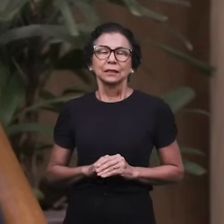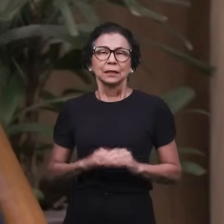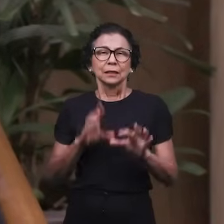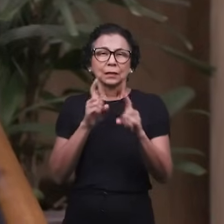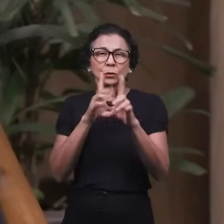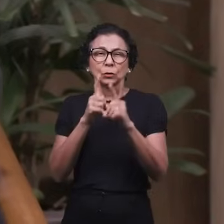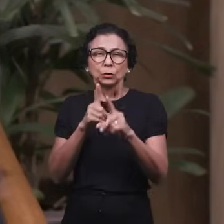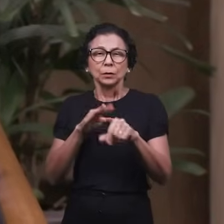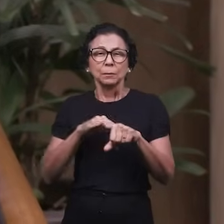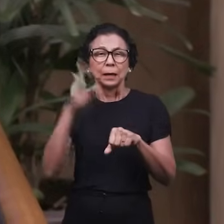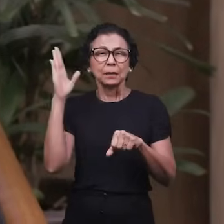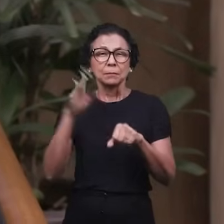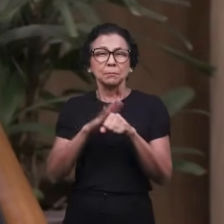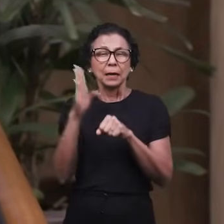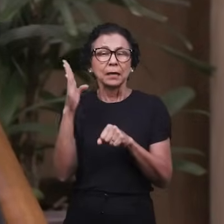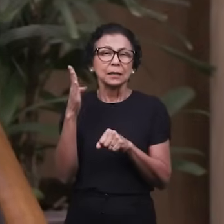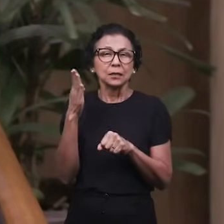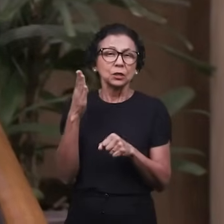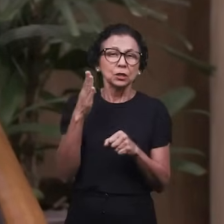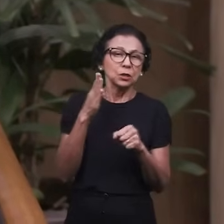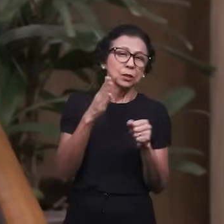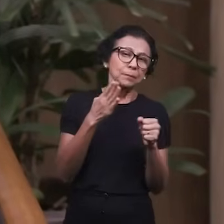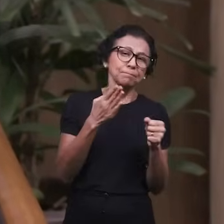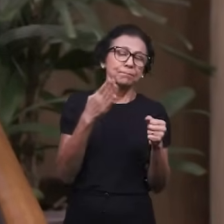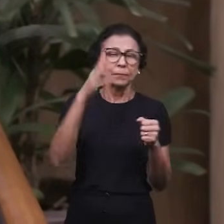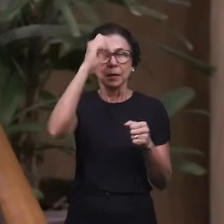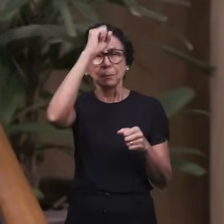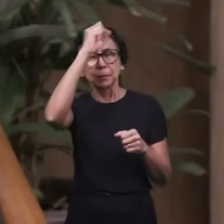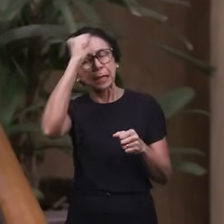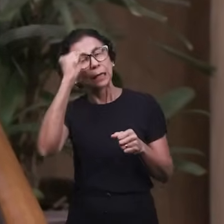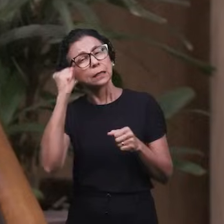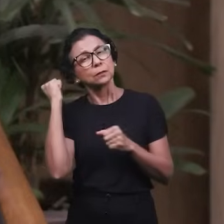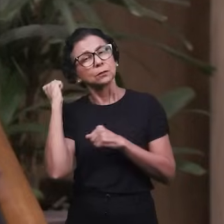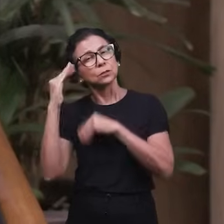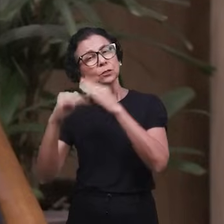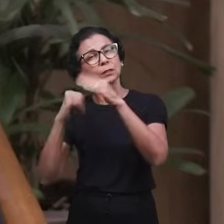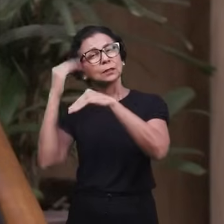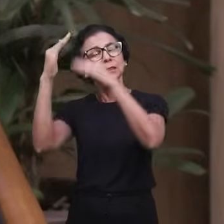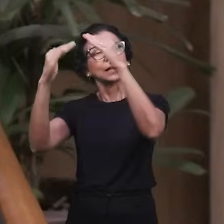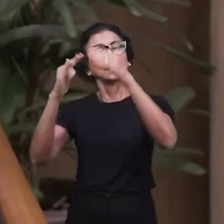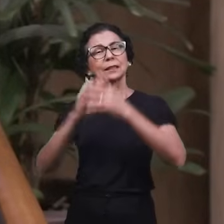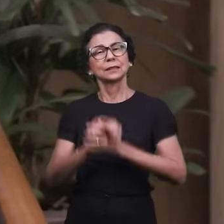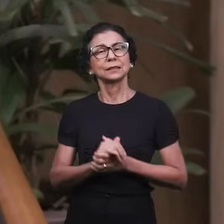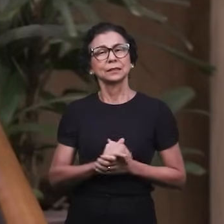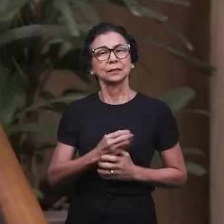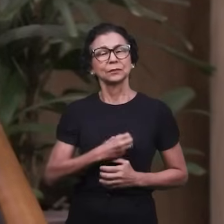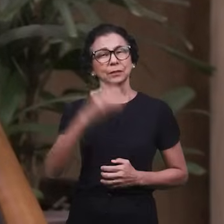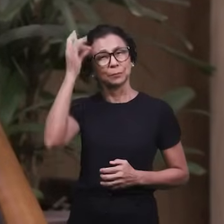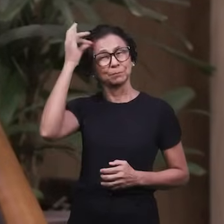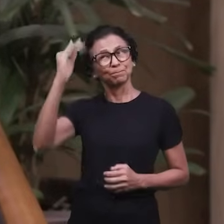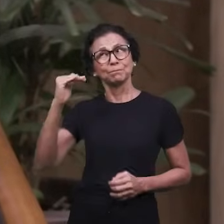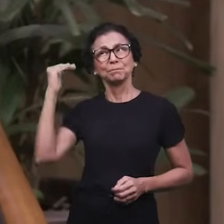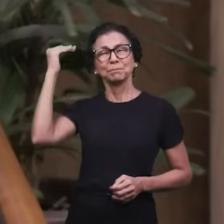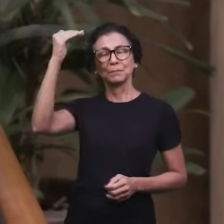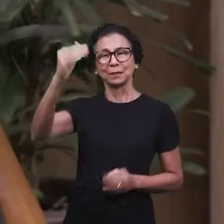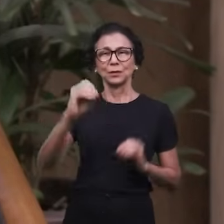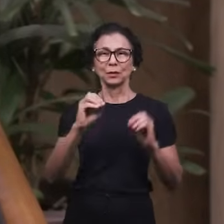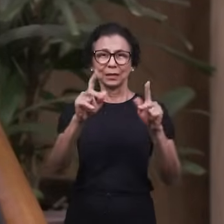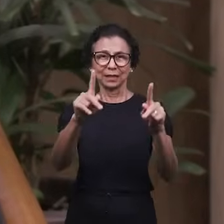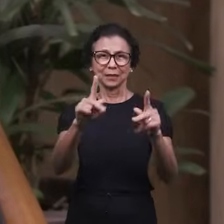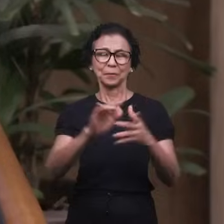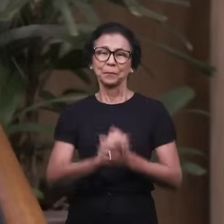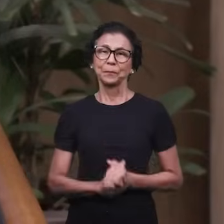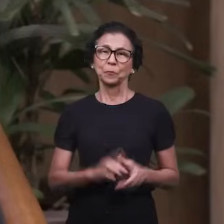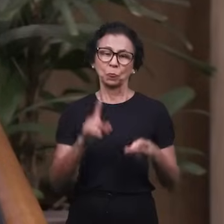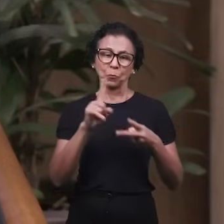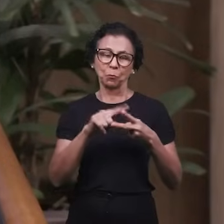mergulha na doutrina, quanto mais profundo a gente vai, mais a gente cresce, mais a gente se fortalece. Isso é uma bênção, tá bom? Então, você